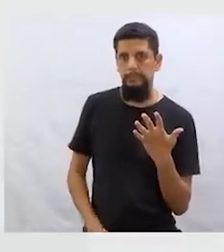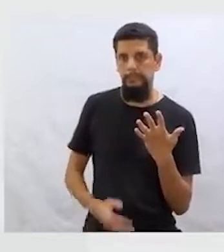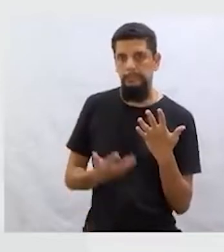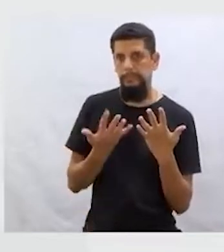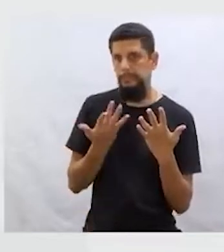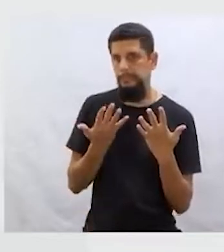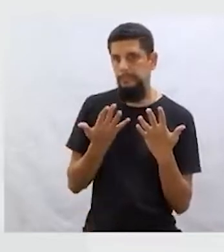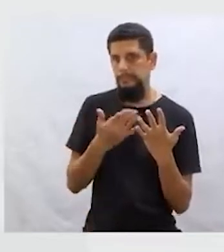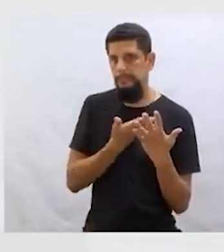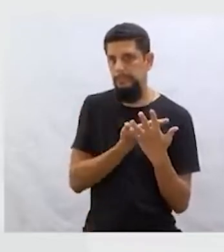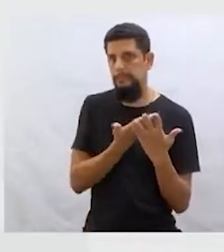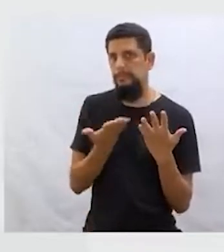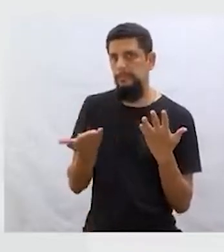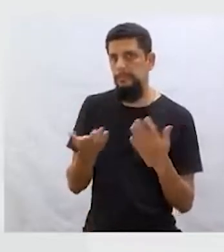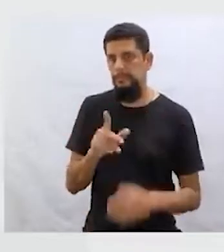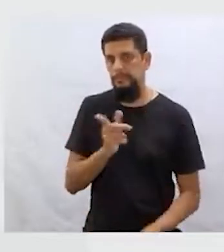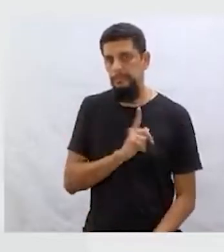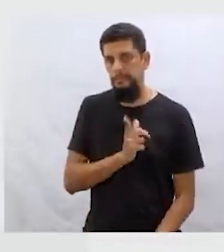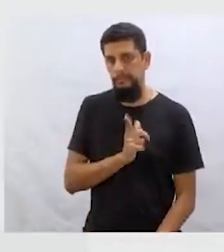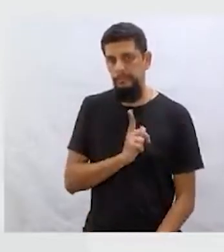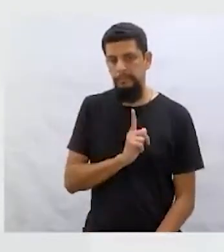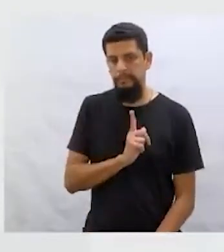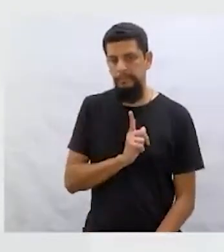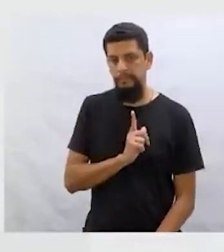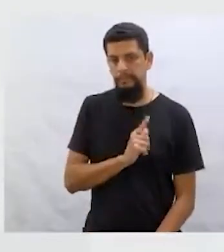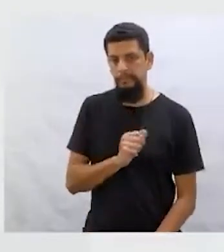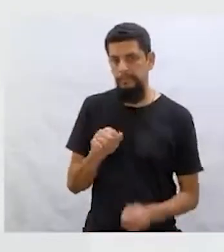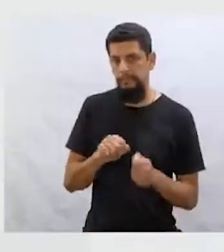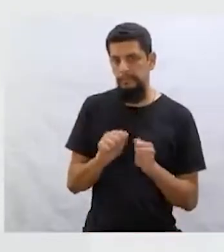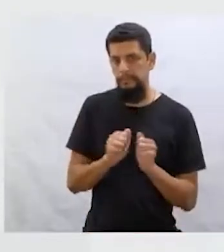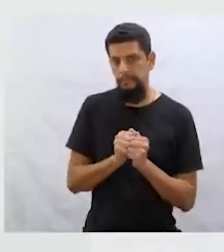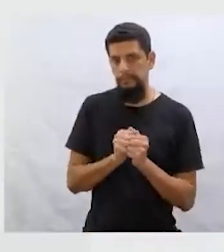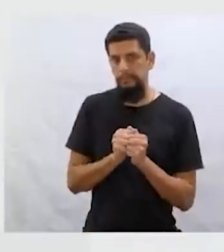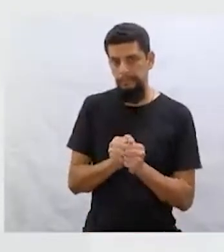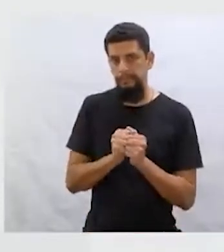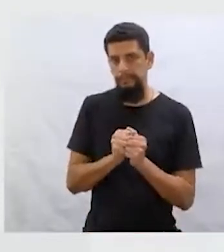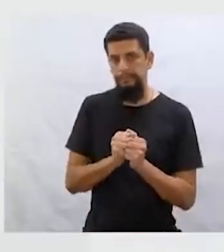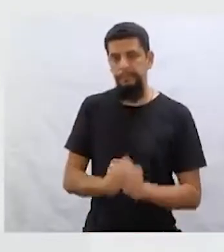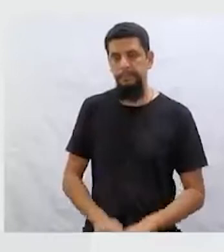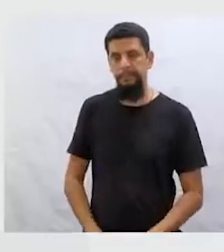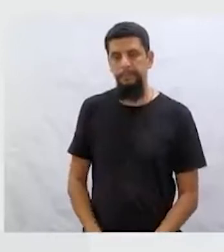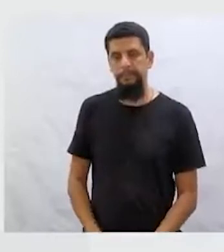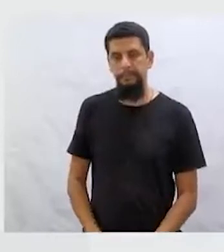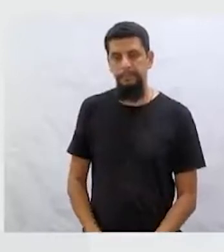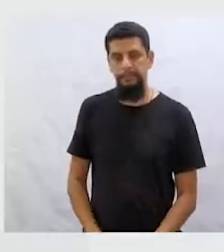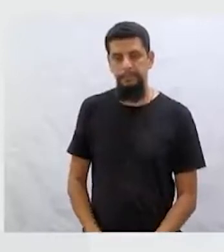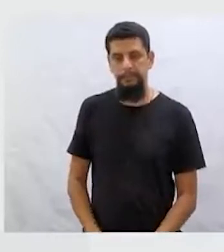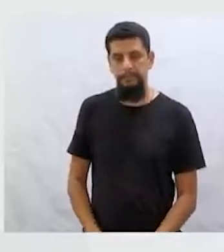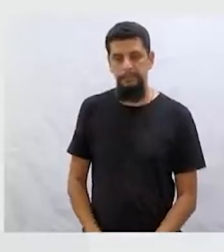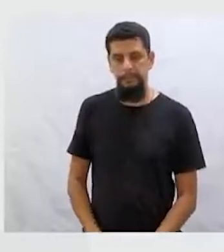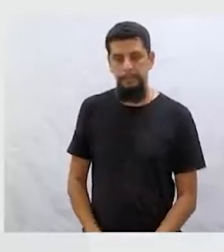3, 4 e é com 5 dedos levantados. Nós temos aqui também? Uhum. Vamos fazer juntos? Vamos fazer juntos aqui.